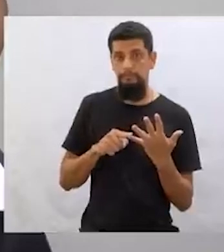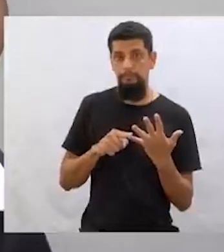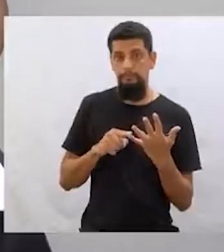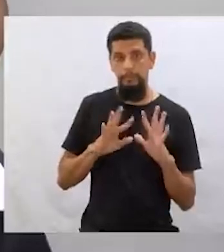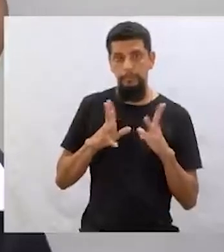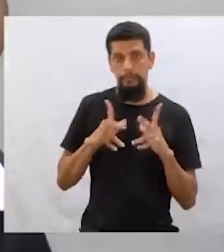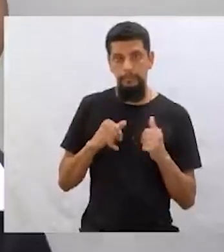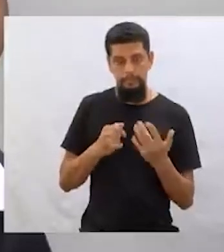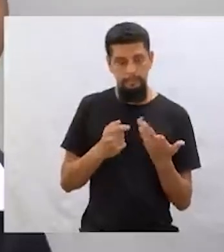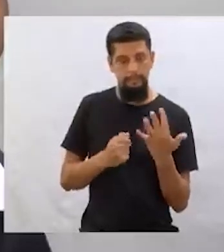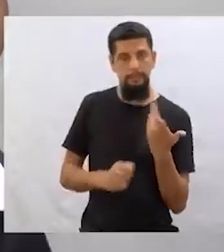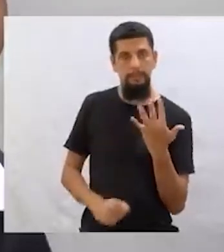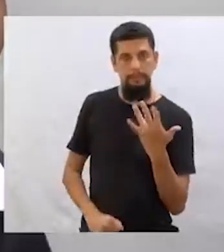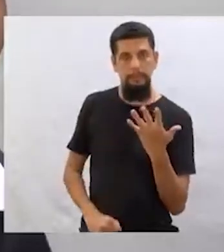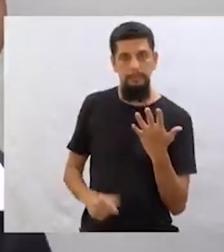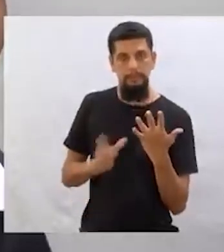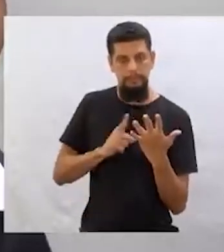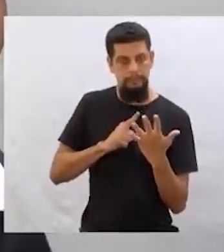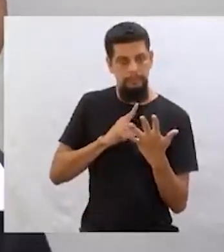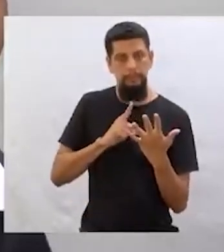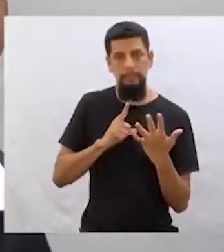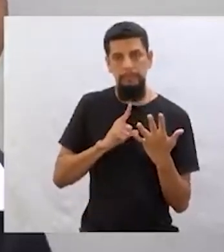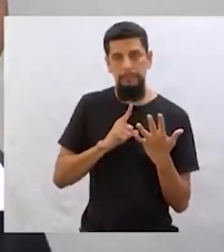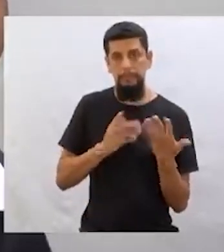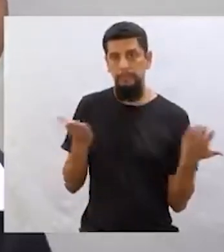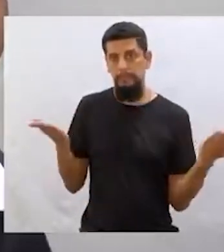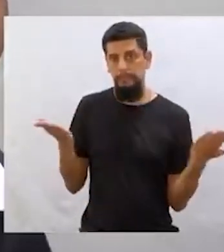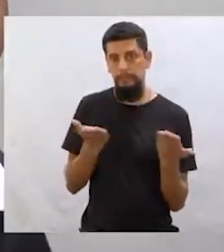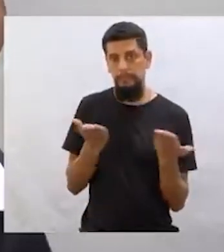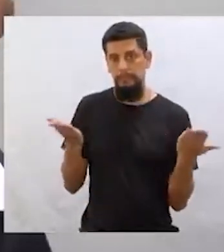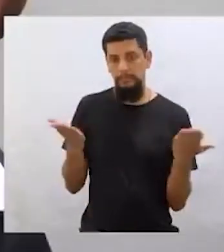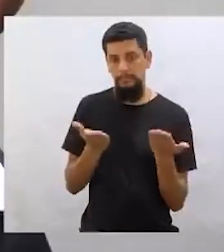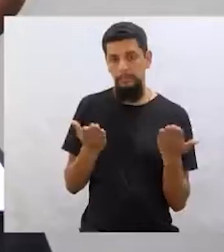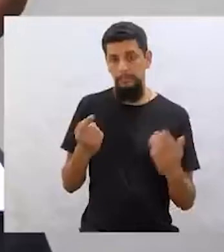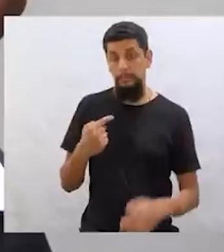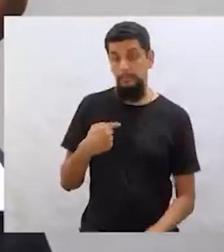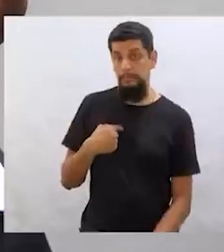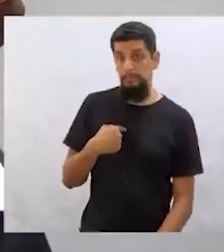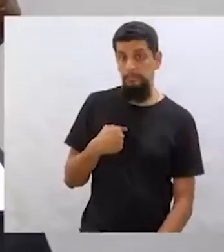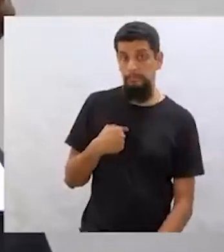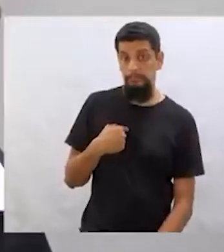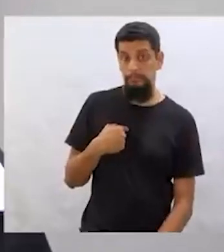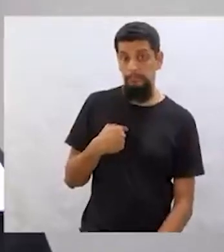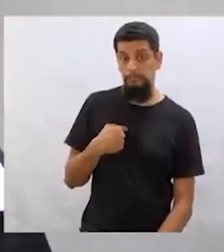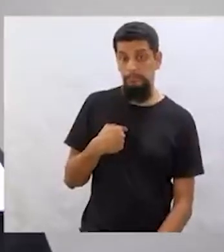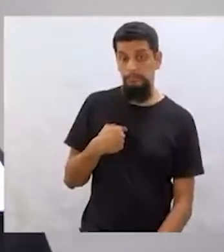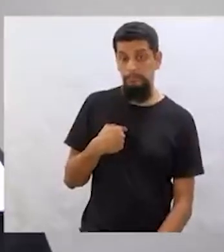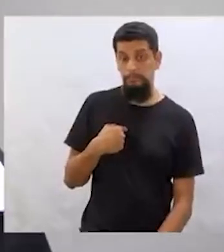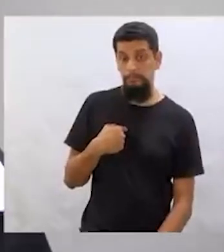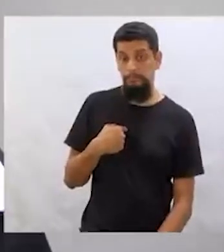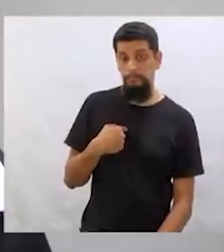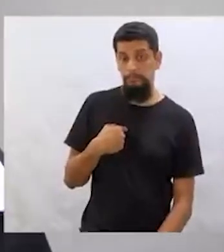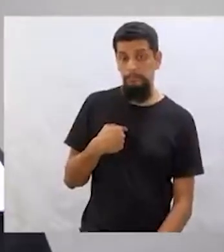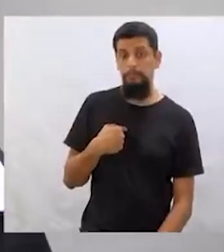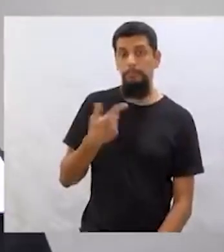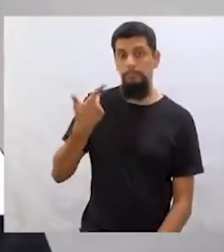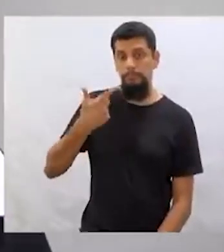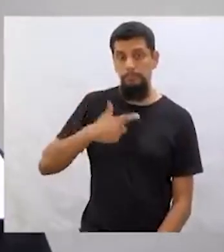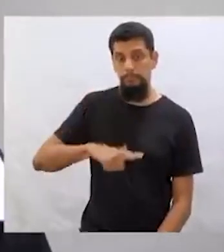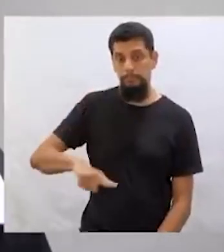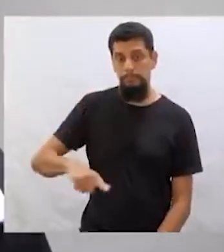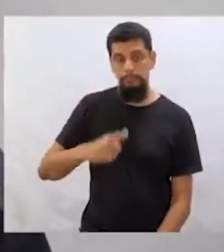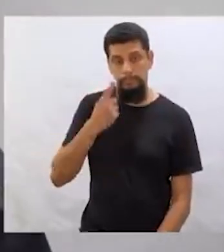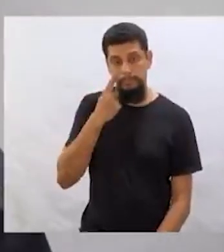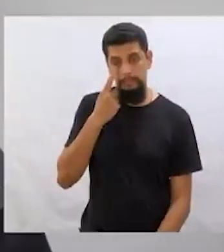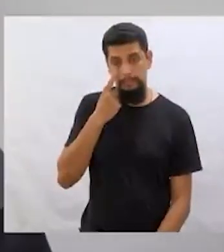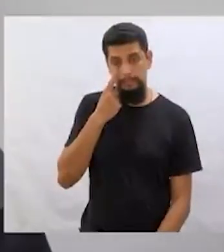1, 2, 3, 4. Todos Muito os meus bem. Dedos têm palitos. Todos. Agora eu vou para rodar.